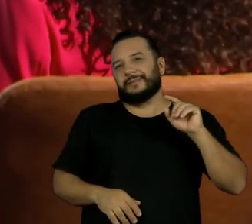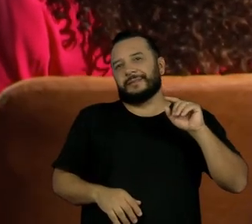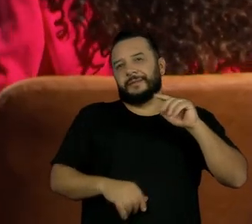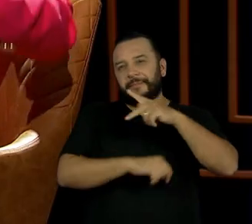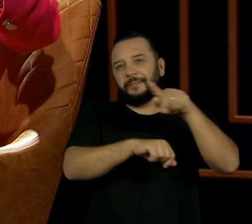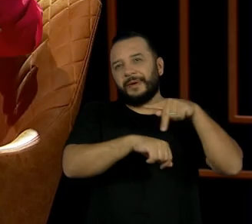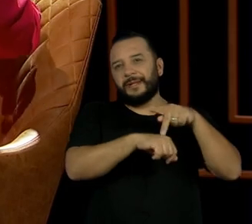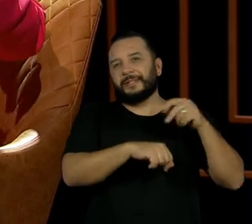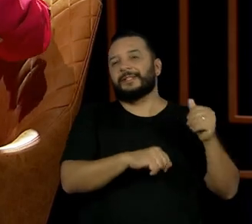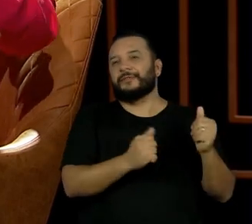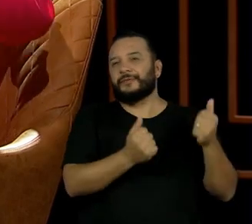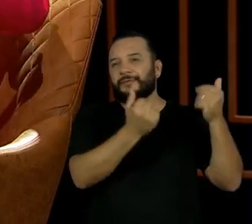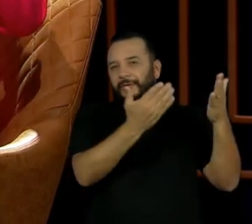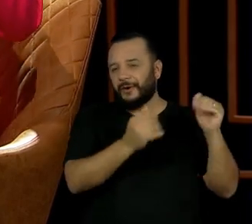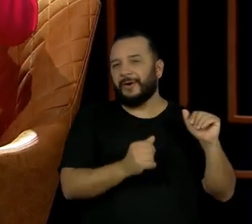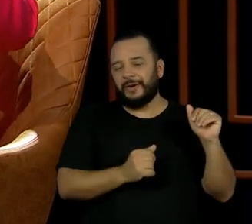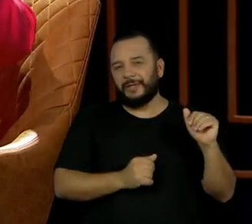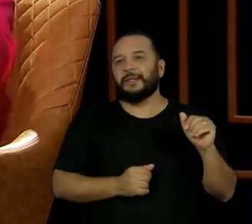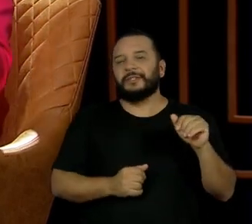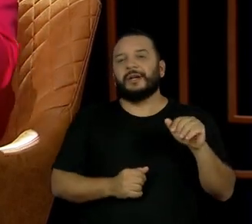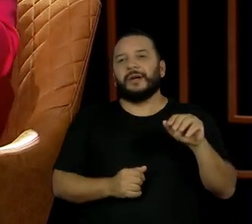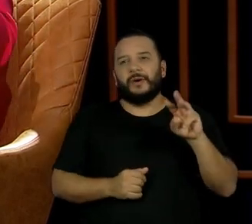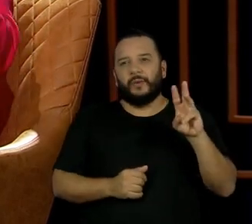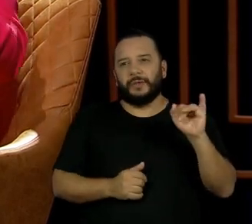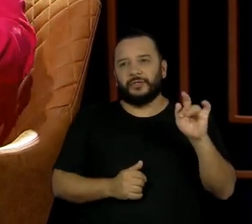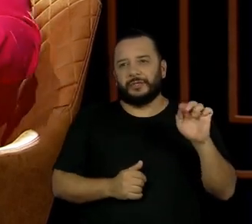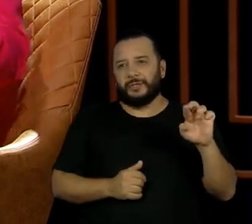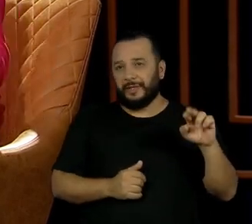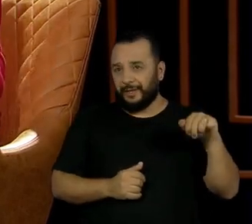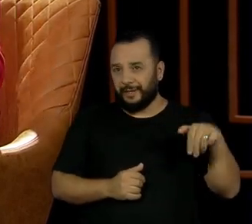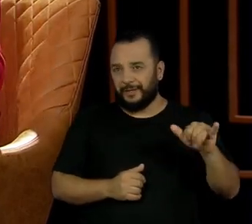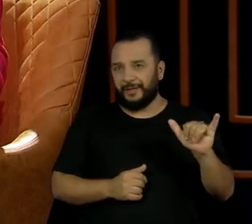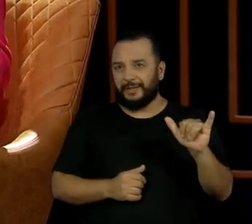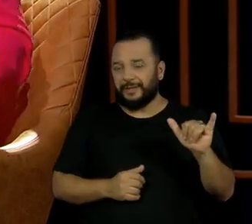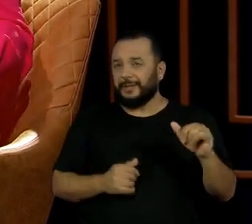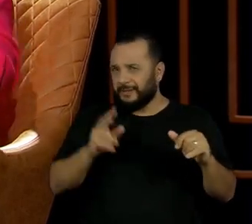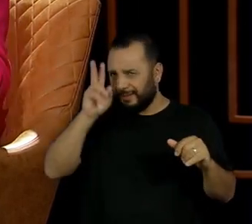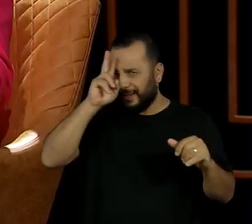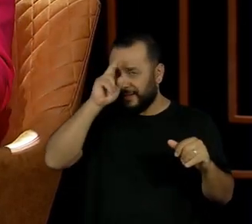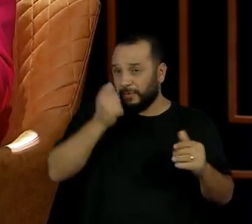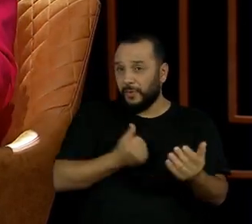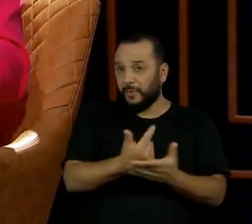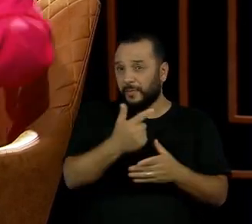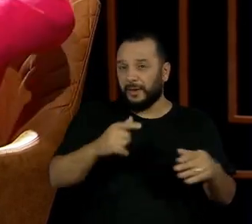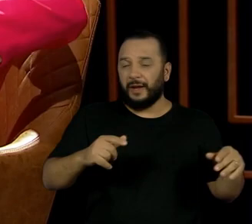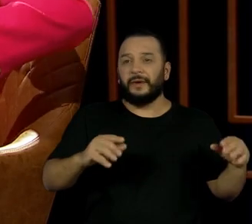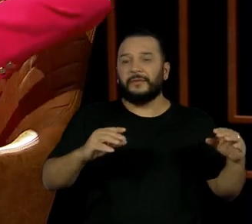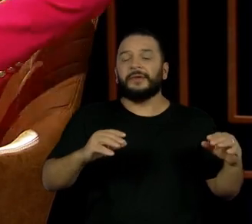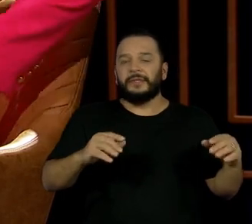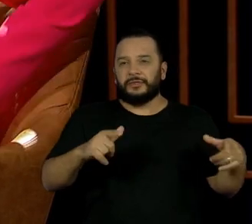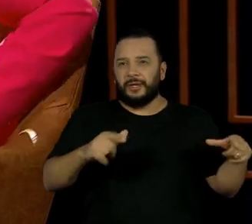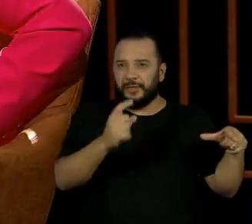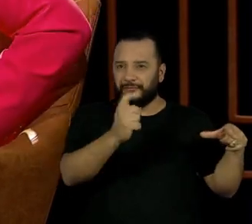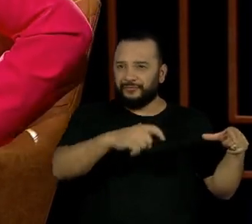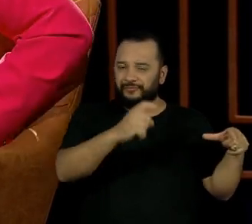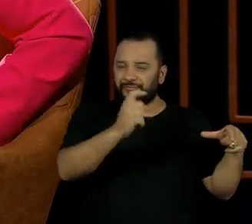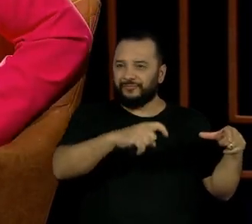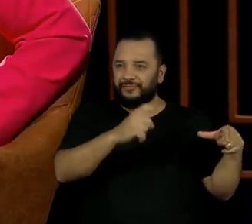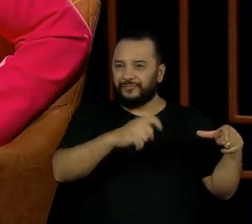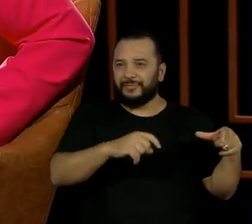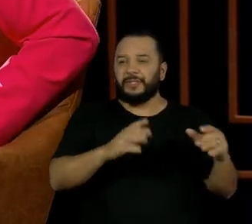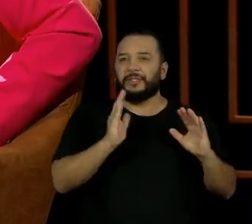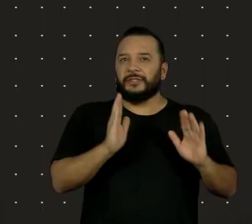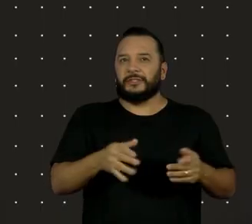a própria Whitney Houston o primeiro disco ele a gente usava vinil né a gente comprava vinil e ali tava o Whitney